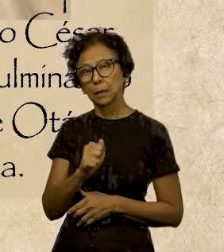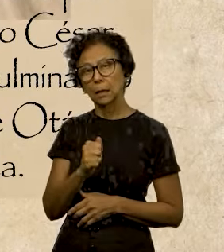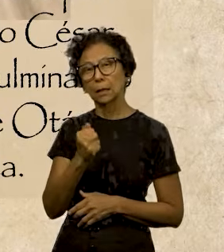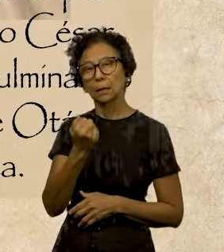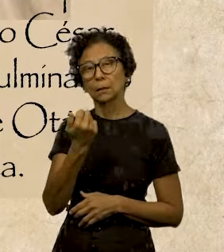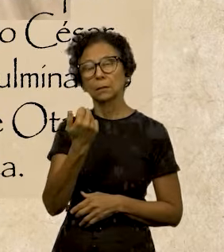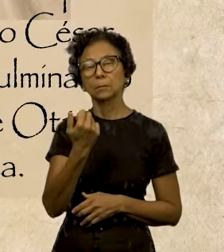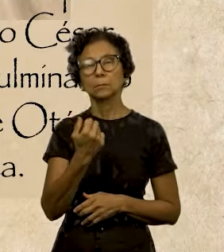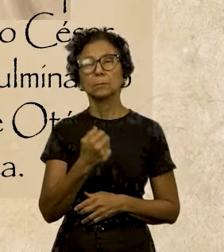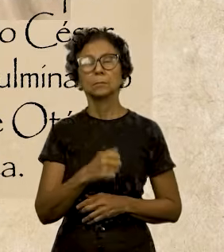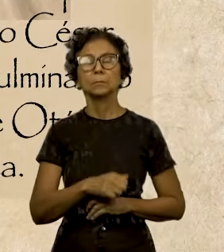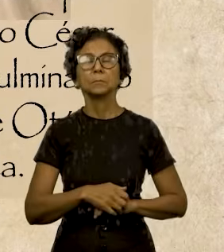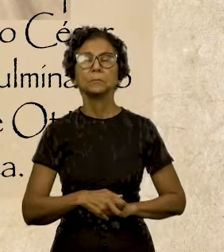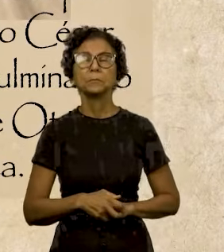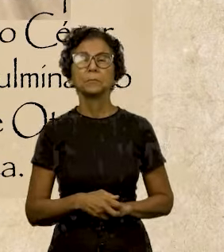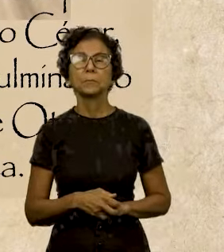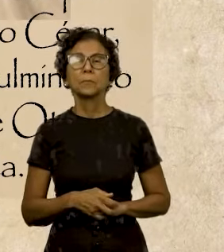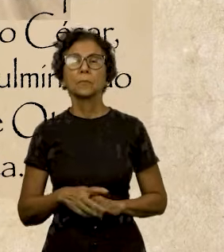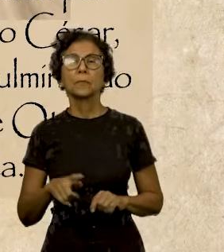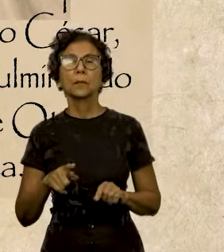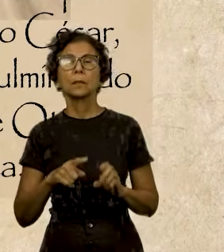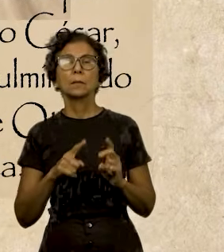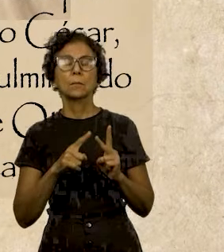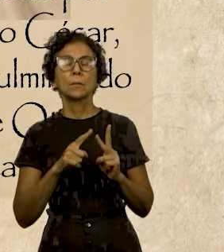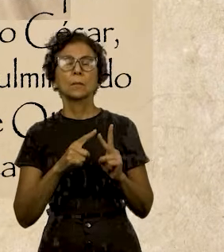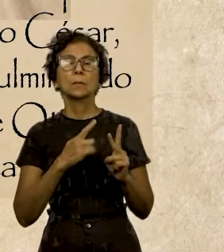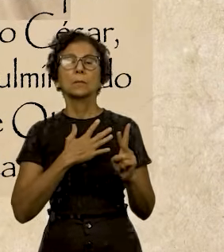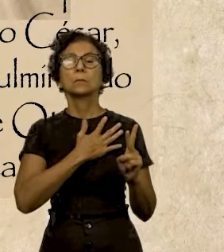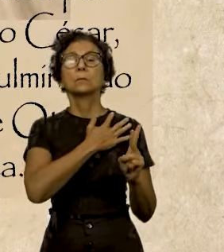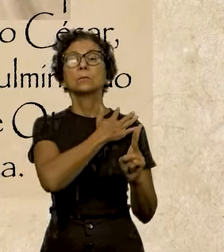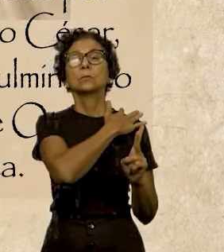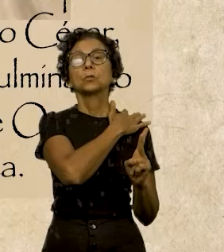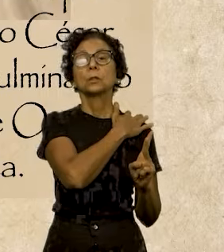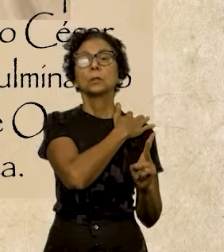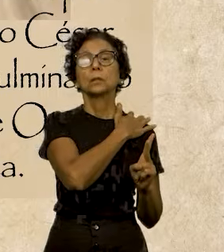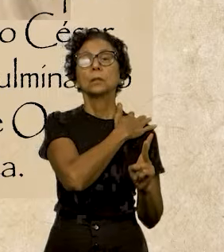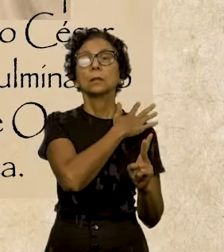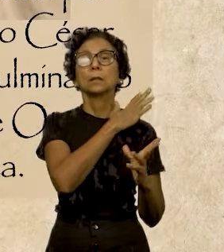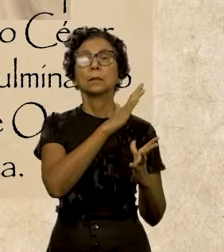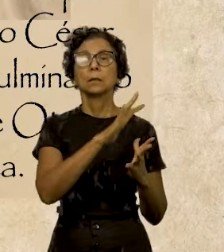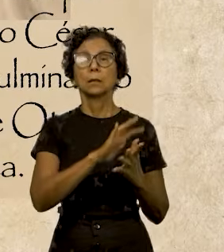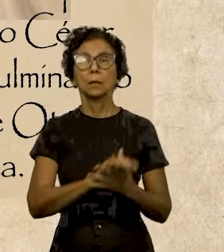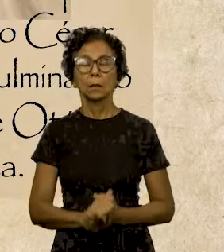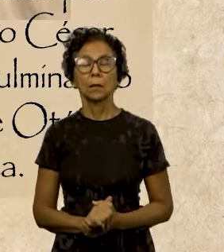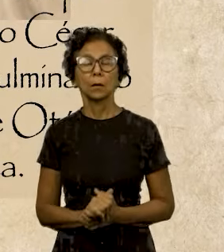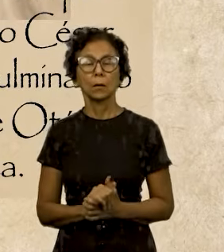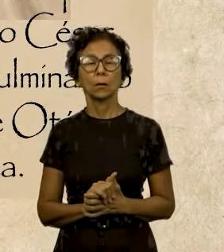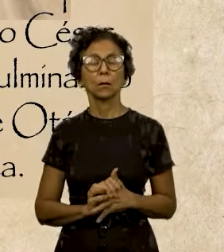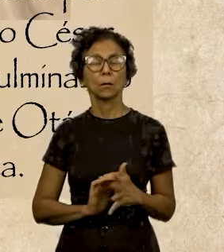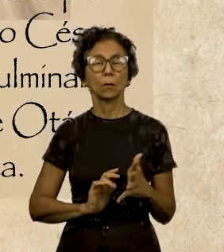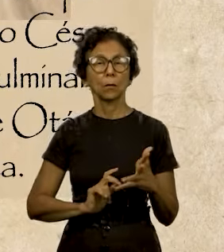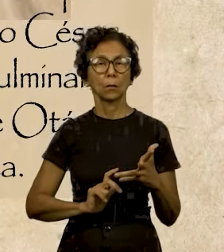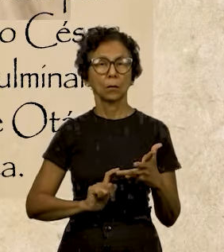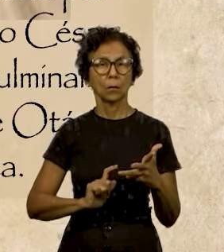que Jesus nasceu, ele era o imperador. Então tinha ali agora Marco Antônio, né, que esteve lá unido